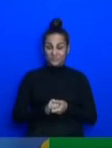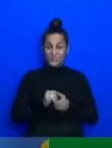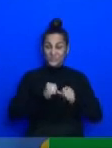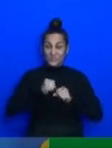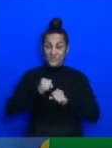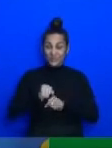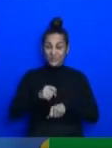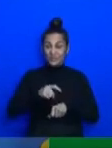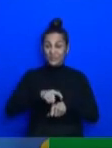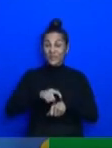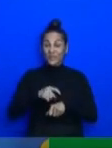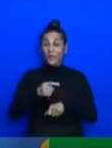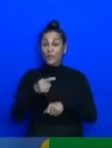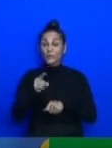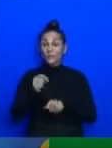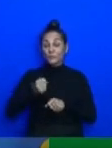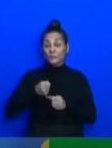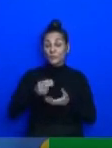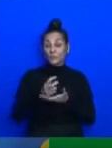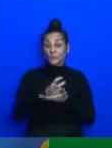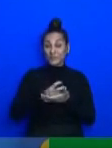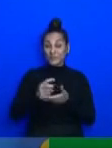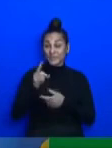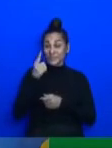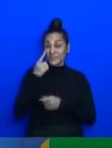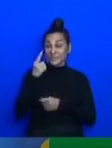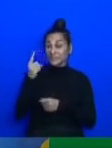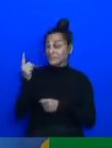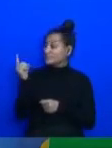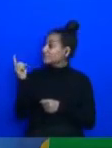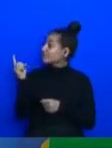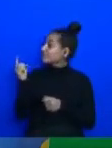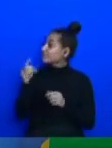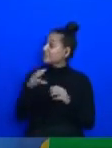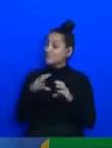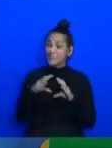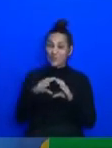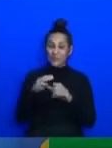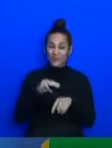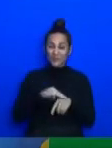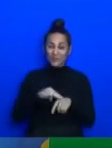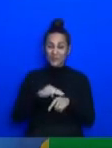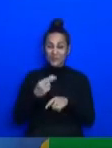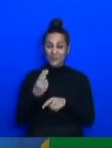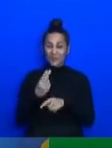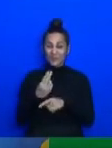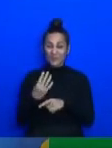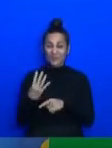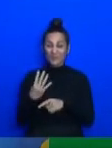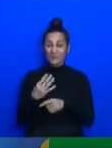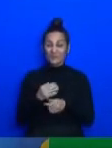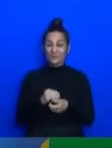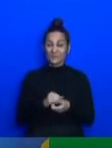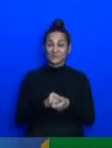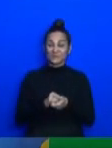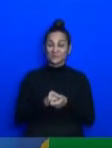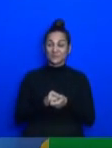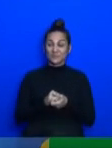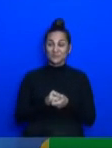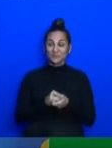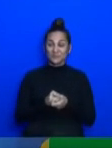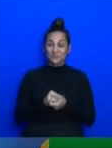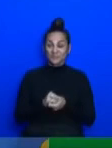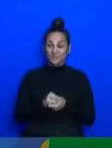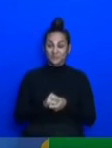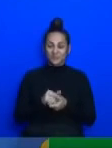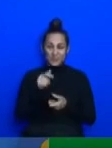E agora o quinto e último número da quina. Bola marrom 24. Marrom número